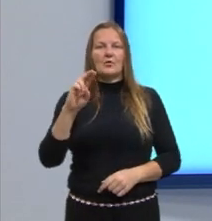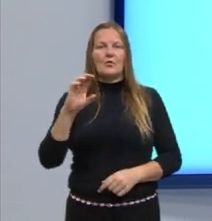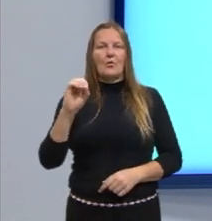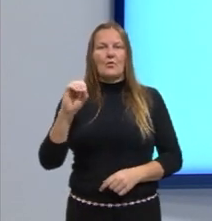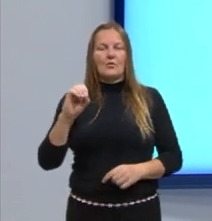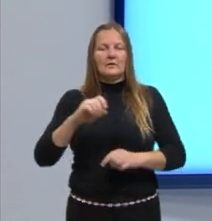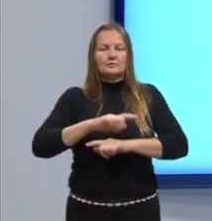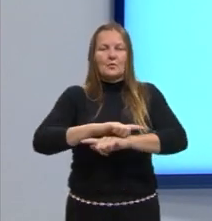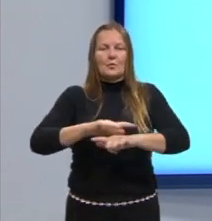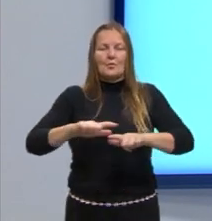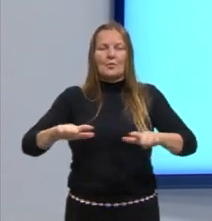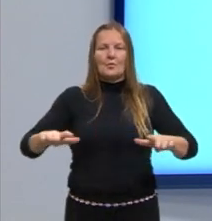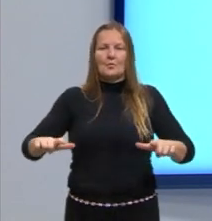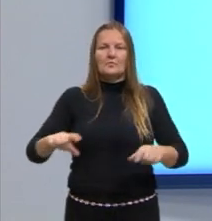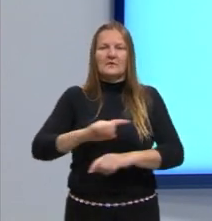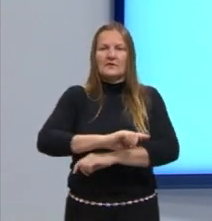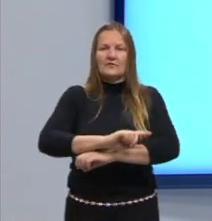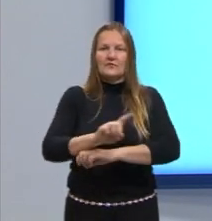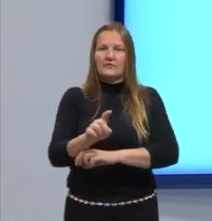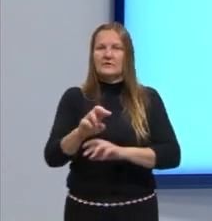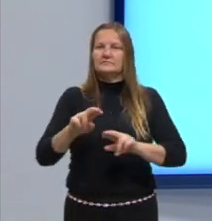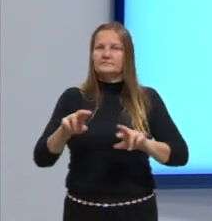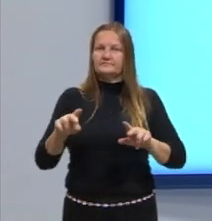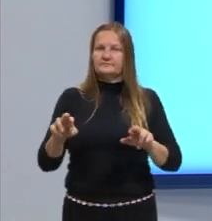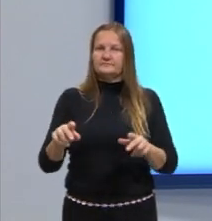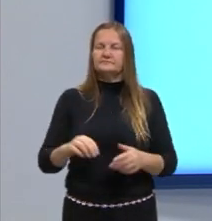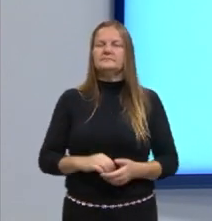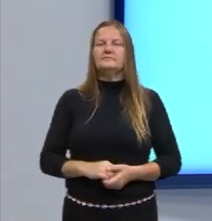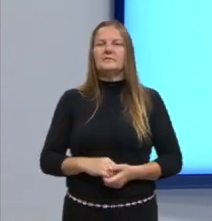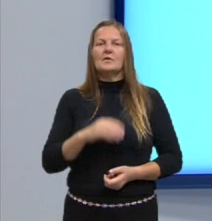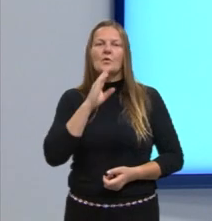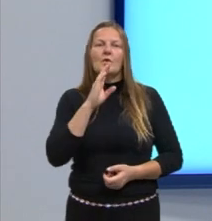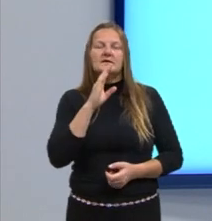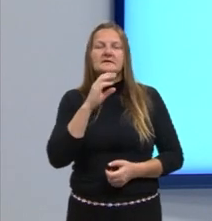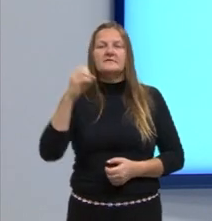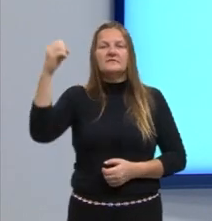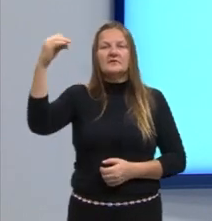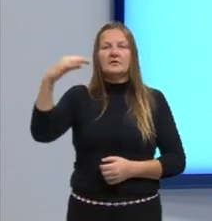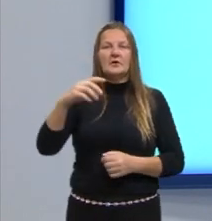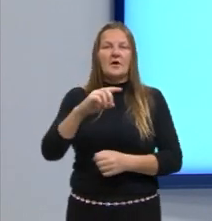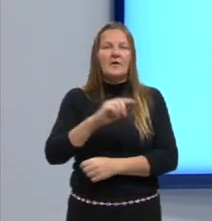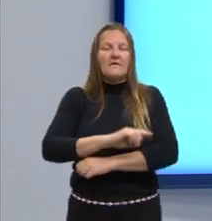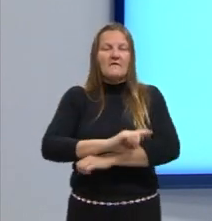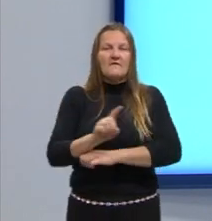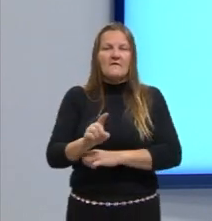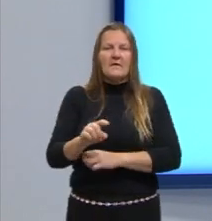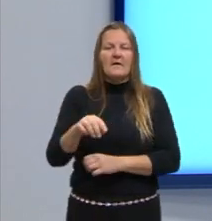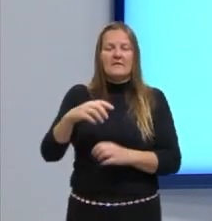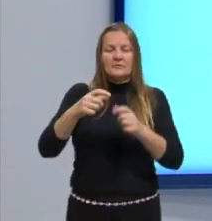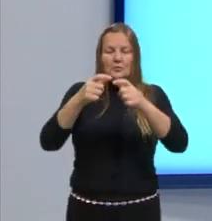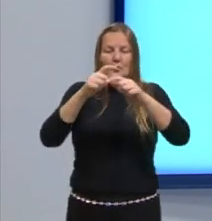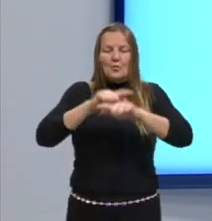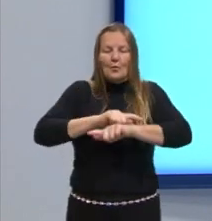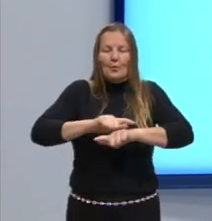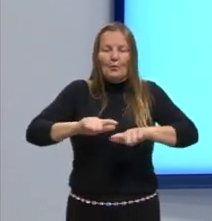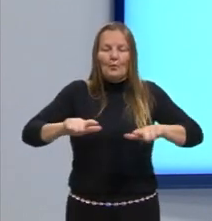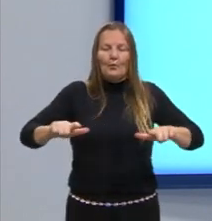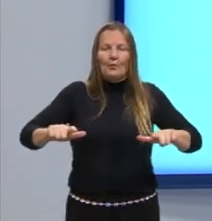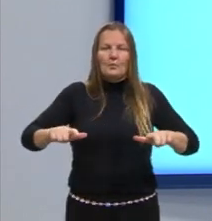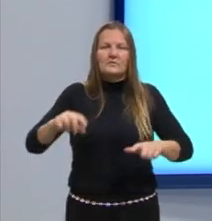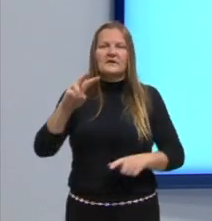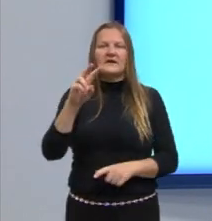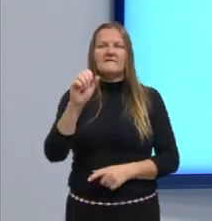de propagação Então essa velocidade É aquele valor que a gente conhece ele é um valor do vácuo né mas quando a gente entra na